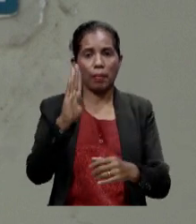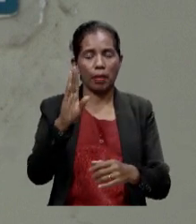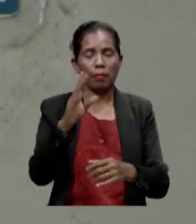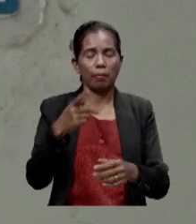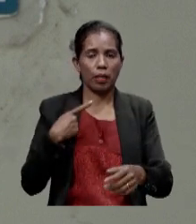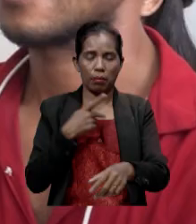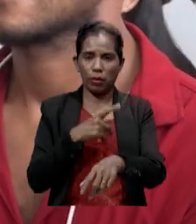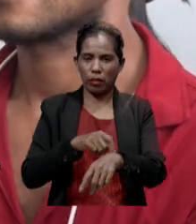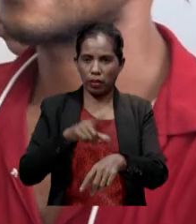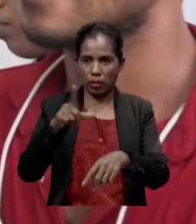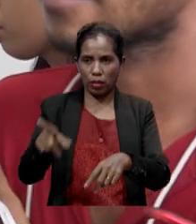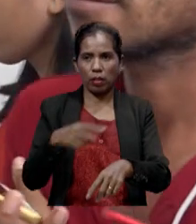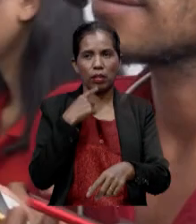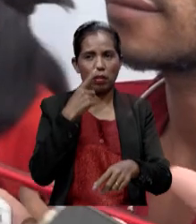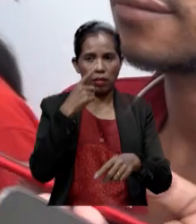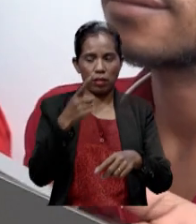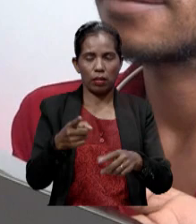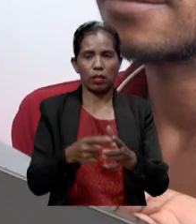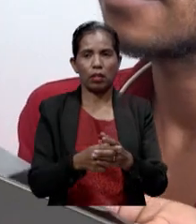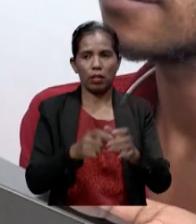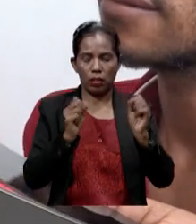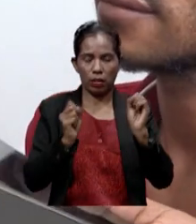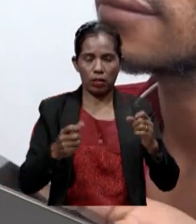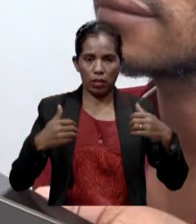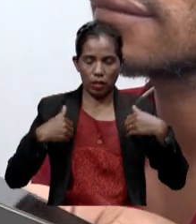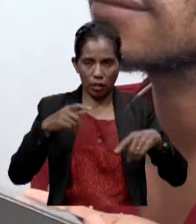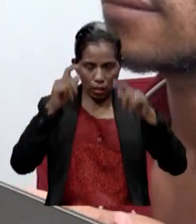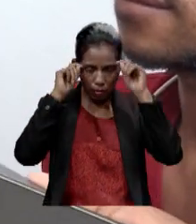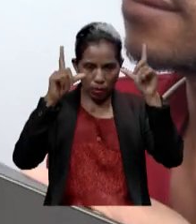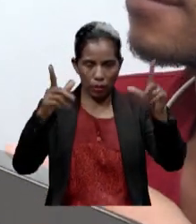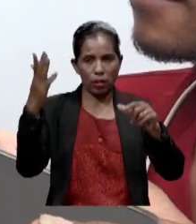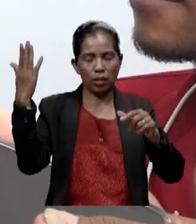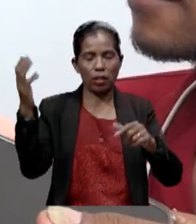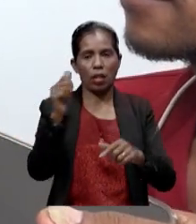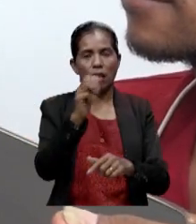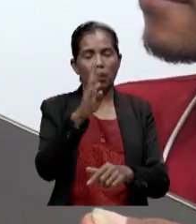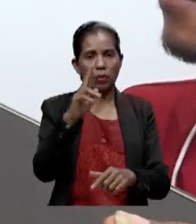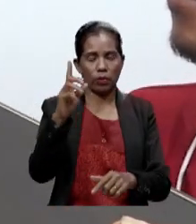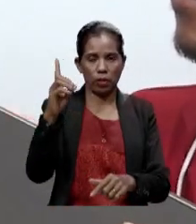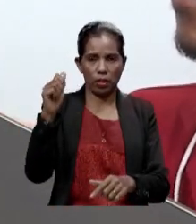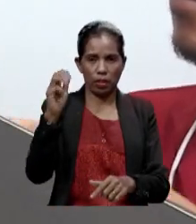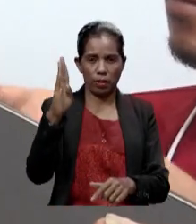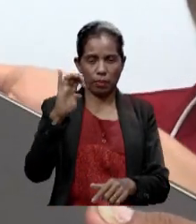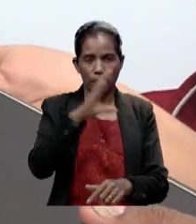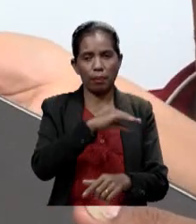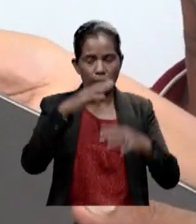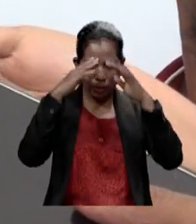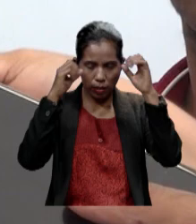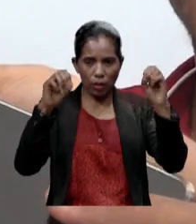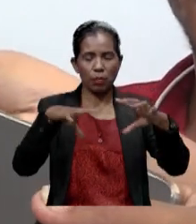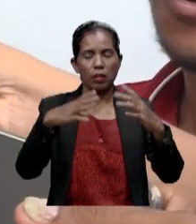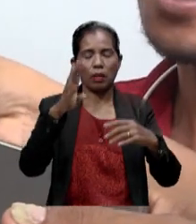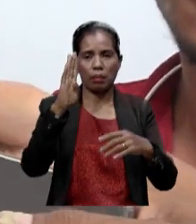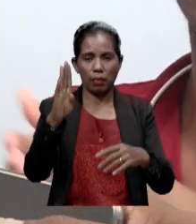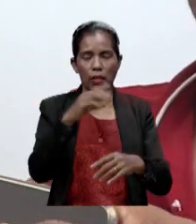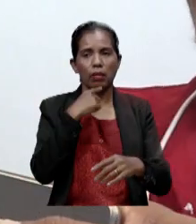né, relaciona o caso de tráfico humano, né, bem acontece para Timor-Ansira e Abu Dhabi. Presidente da Comissão B explica que Timor-Leste